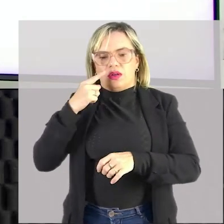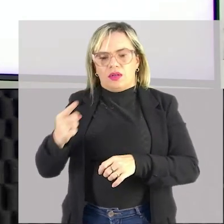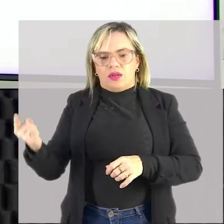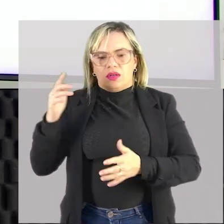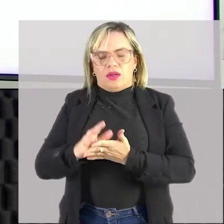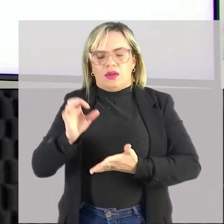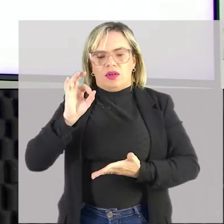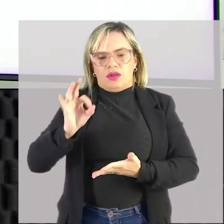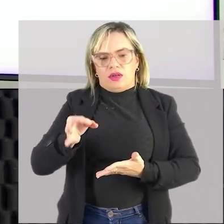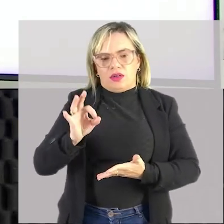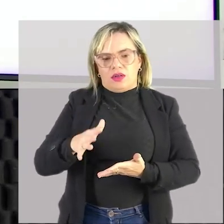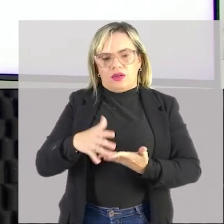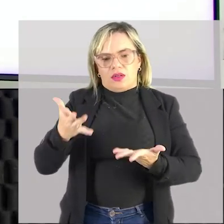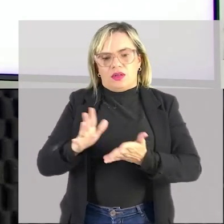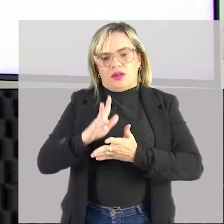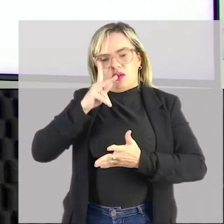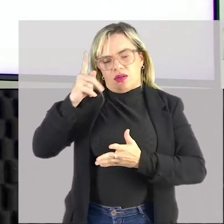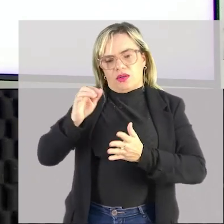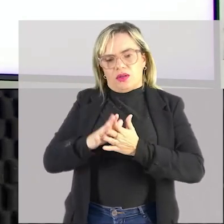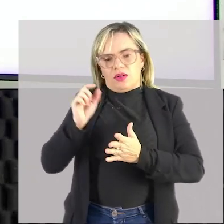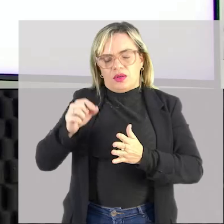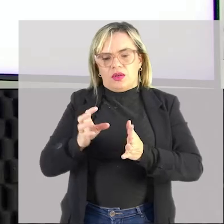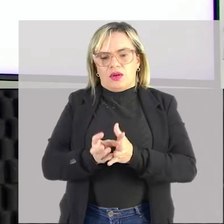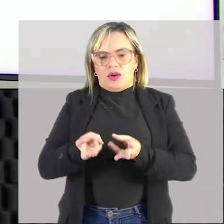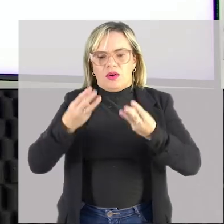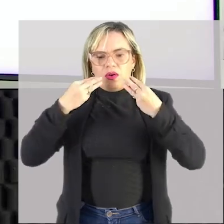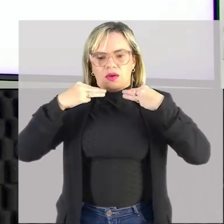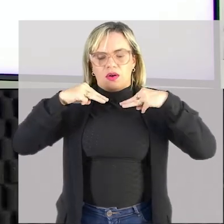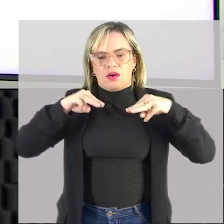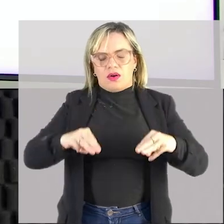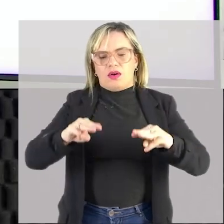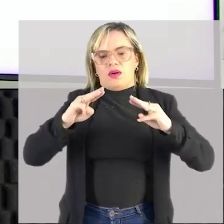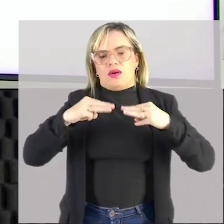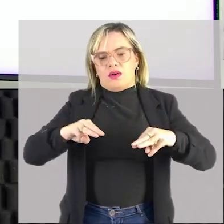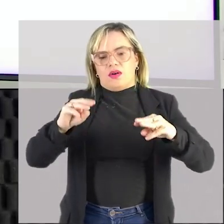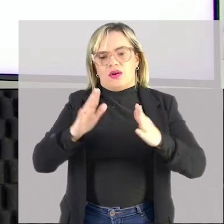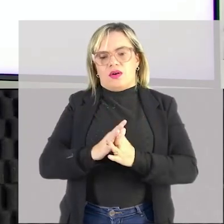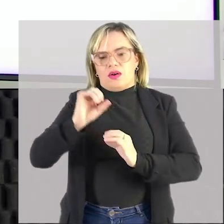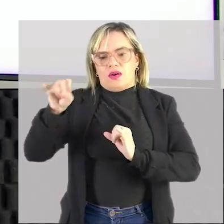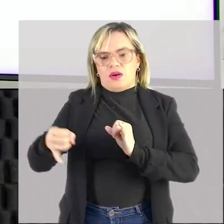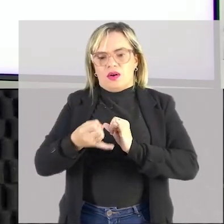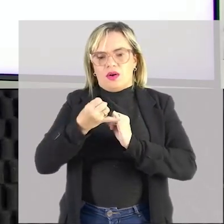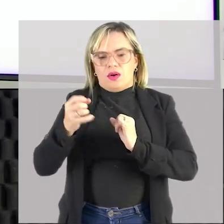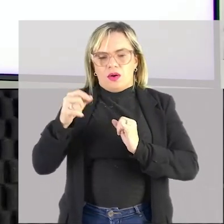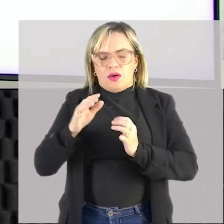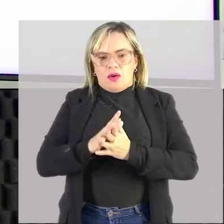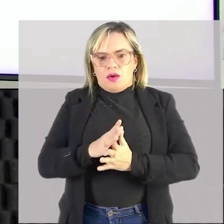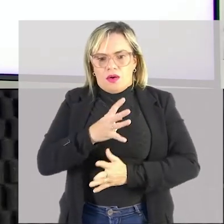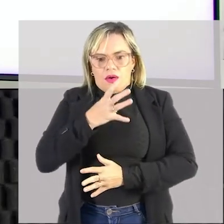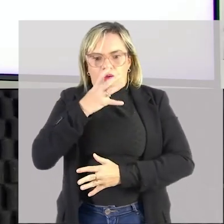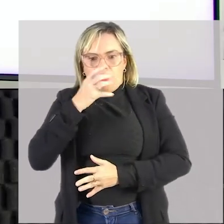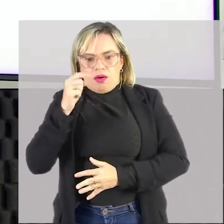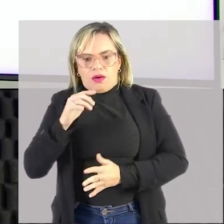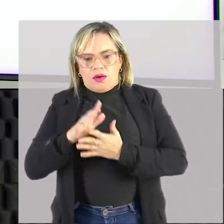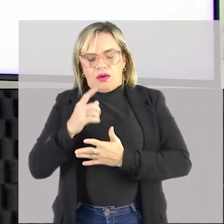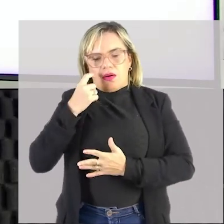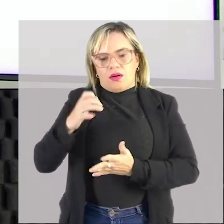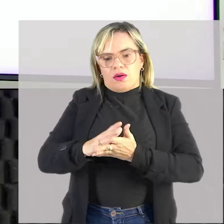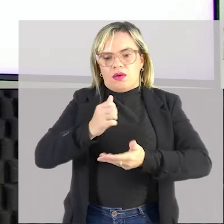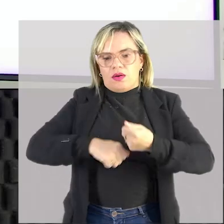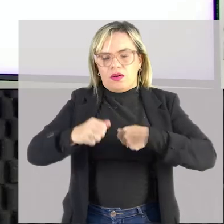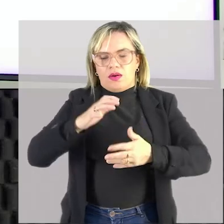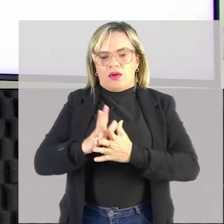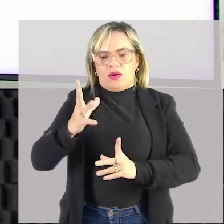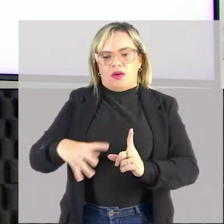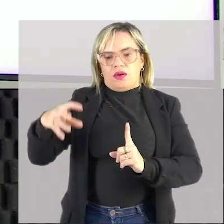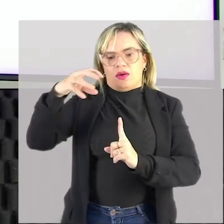certa é a letra E. Então, a força da missão jesuíta chocou-se com os interesses econômicos tanto da própria colônia, né,